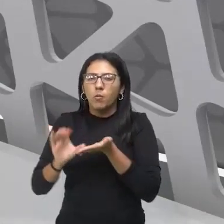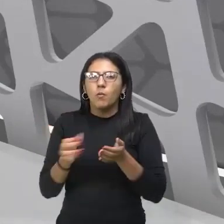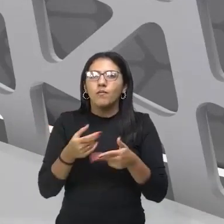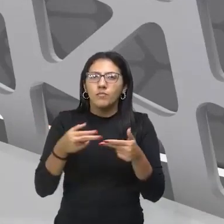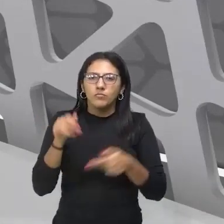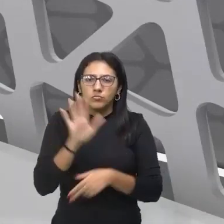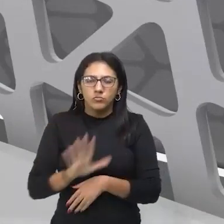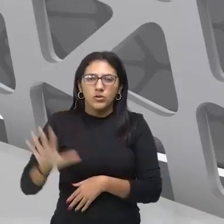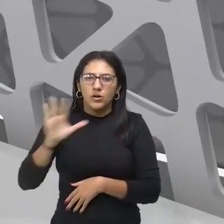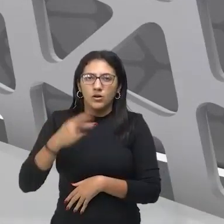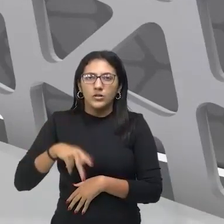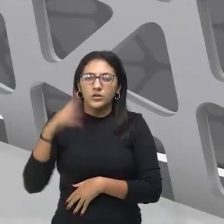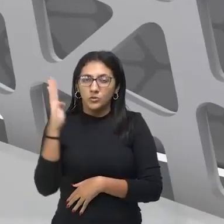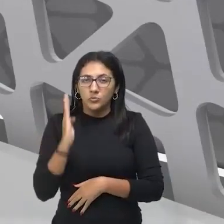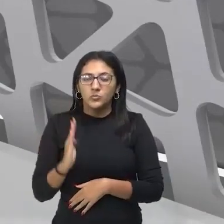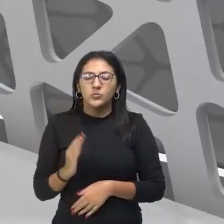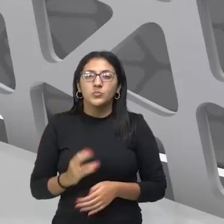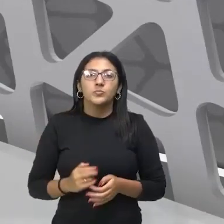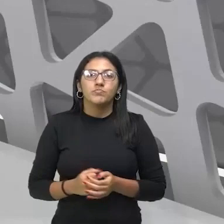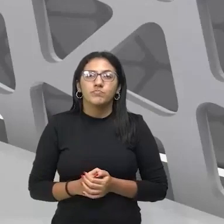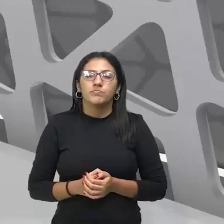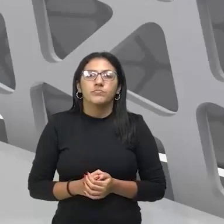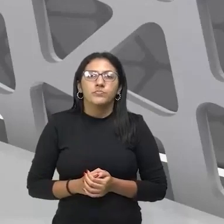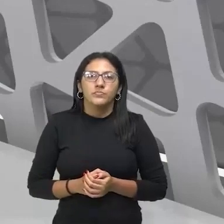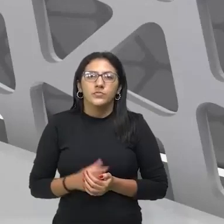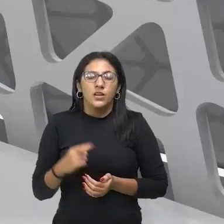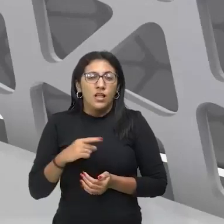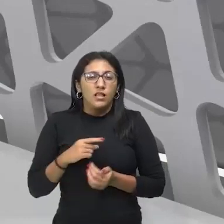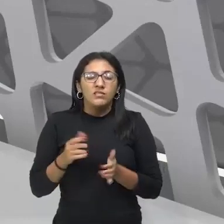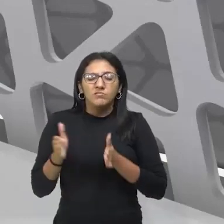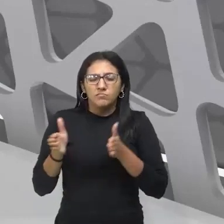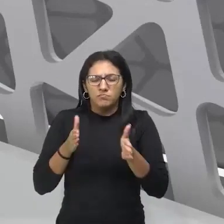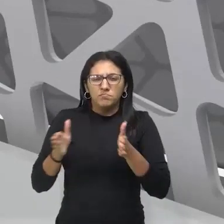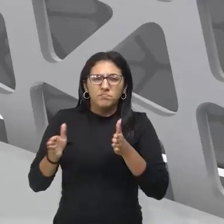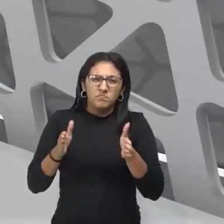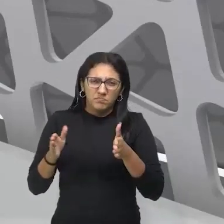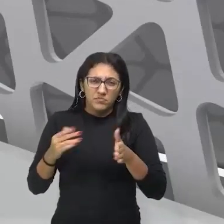nacional. Nós tivemos um momento da história em que